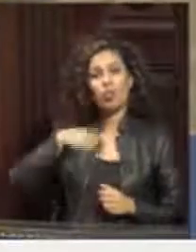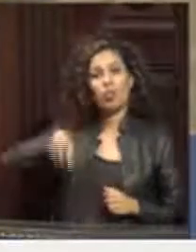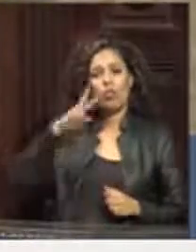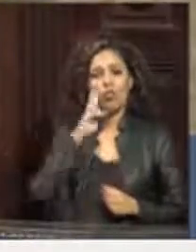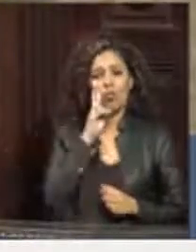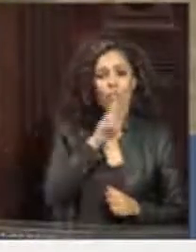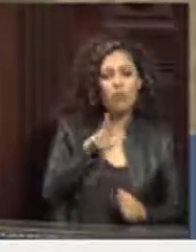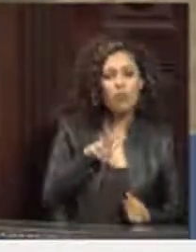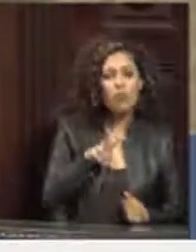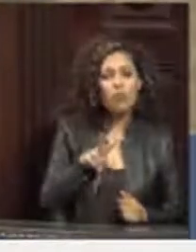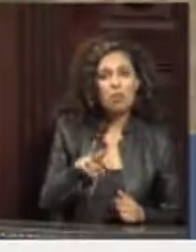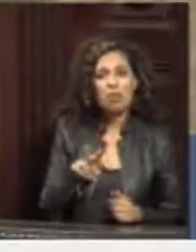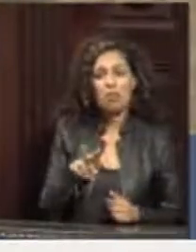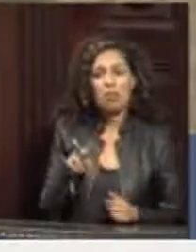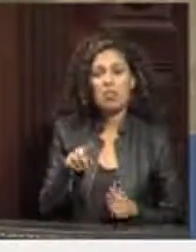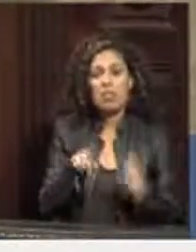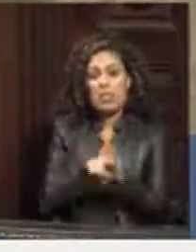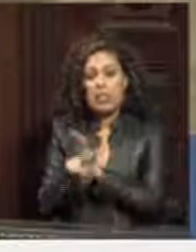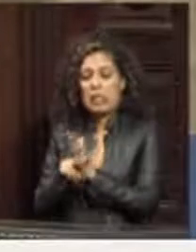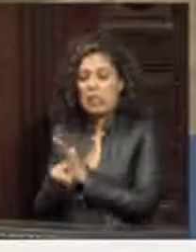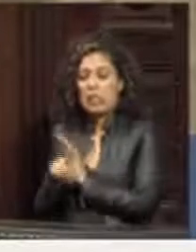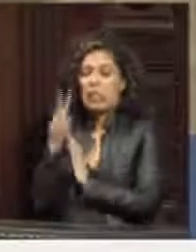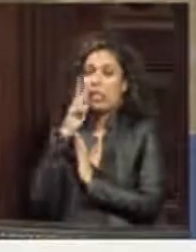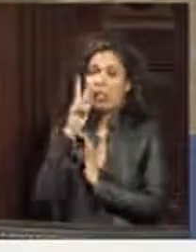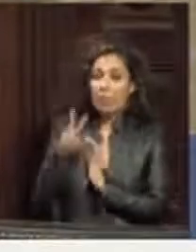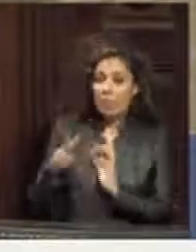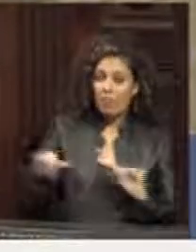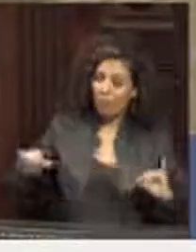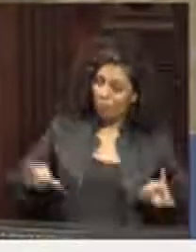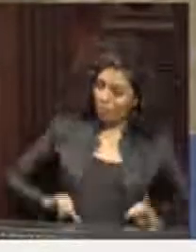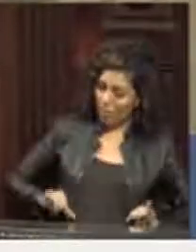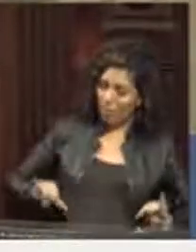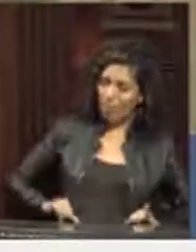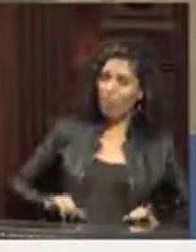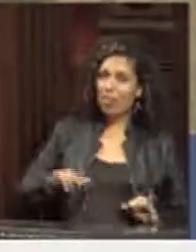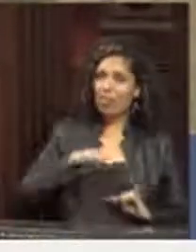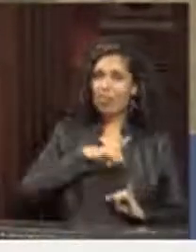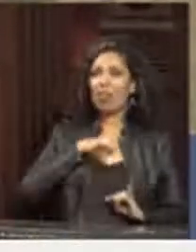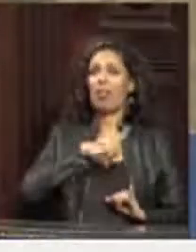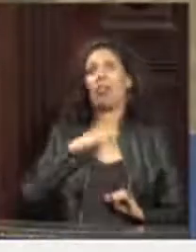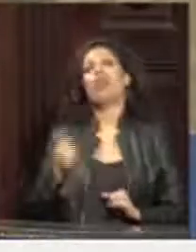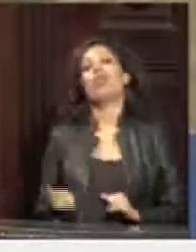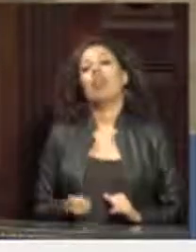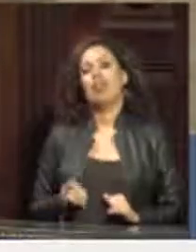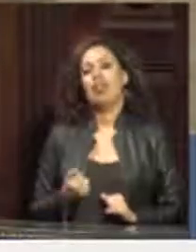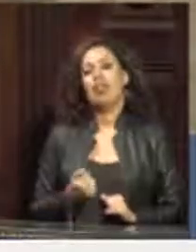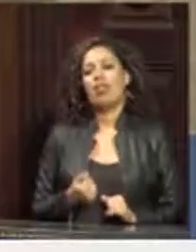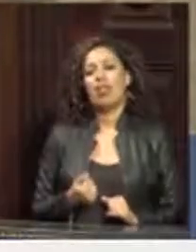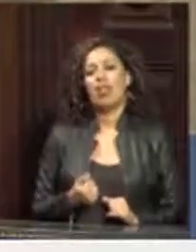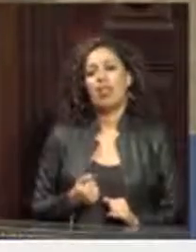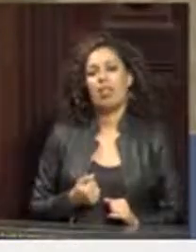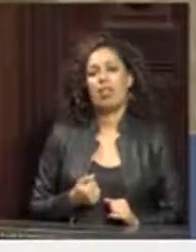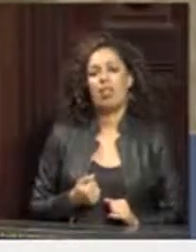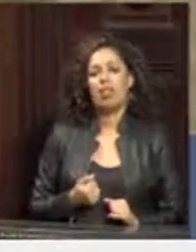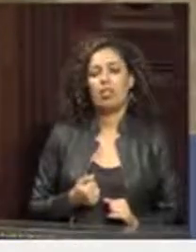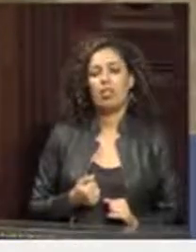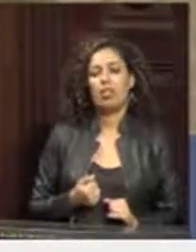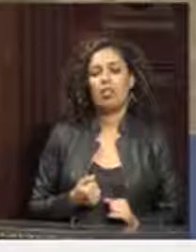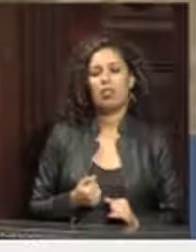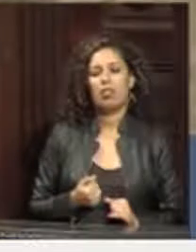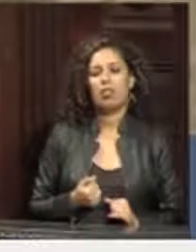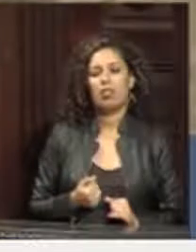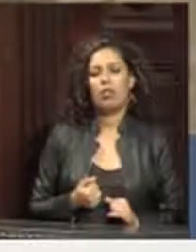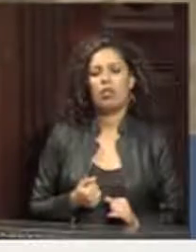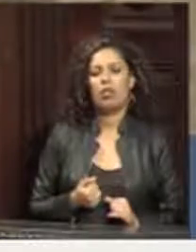sabe que sofremos com aquela estrada enquanto foi concessão do DER. Matou o turismo da cidade,